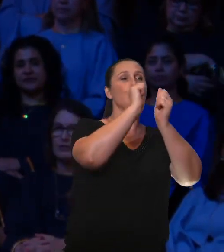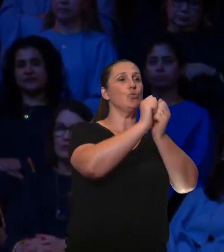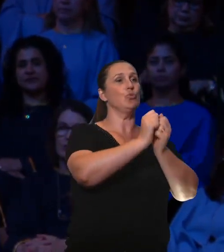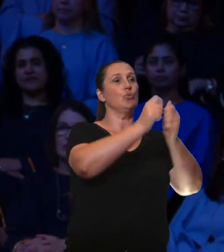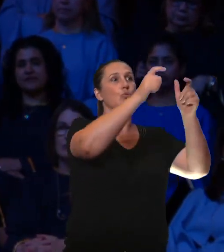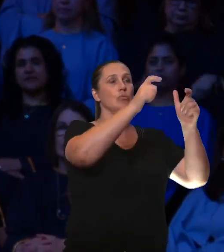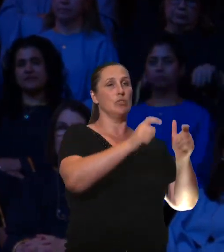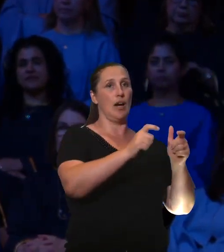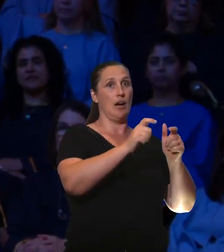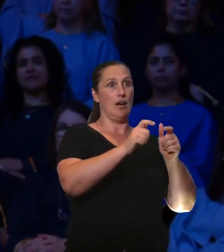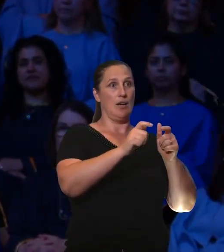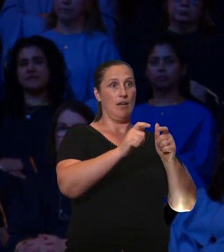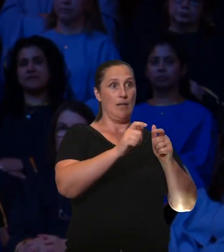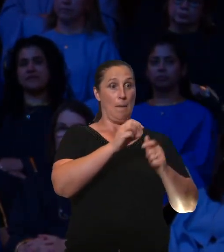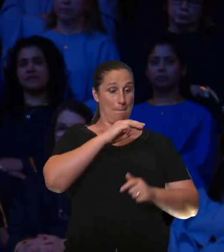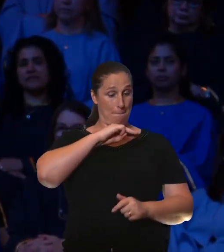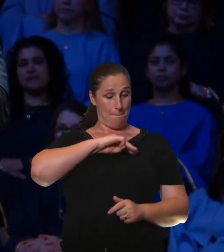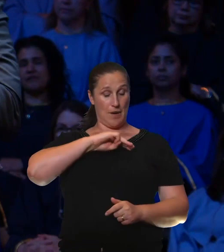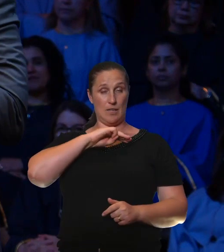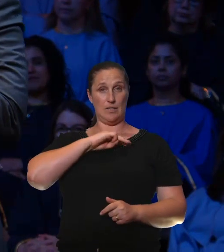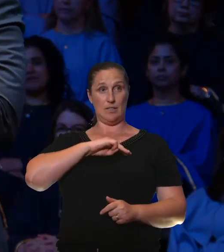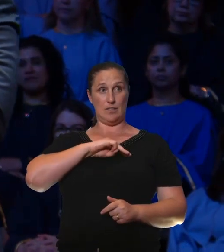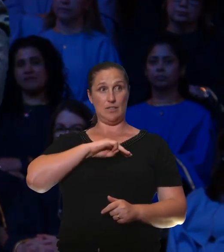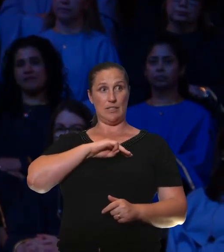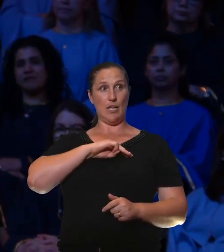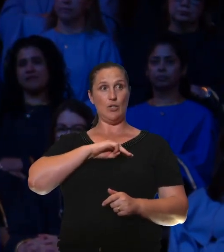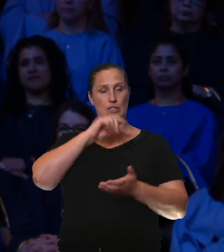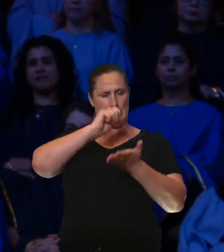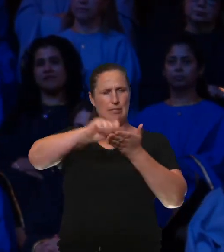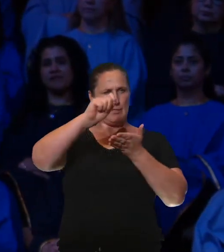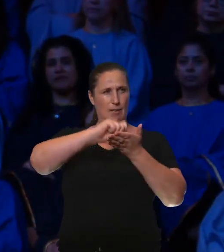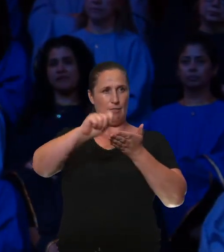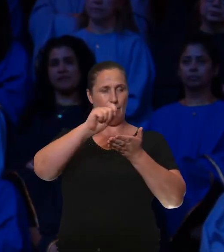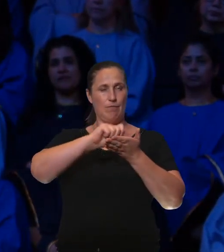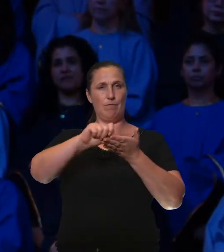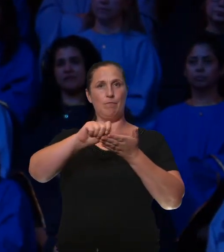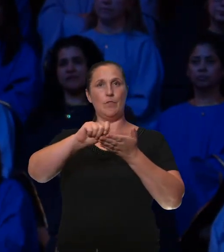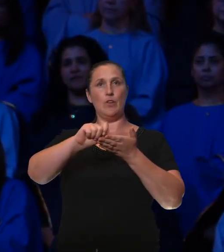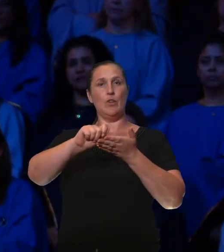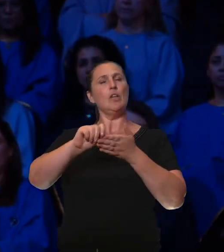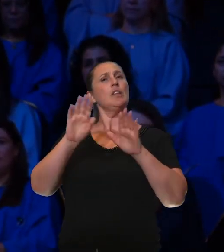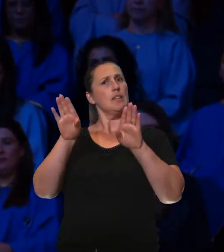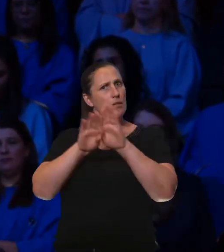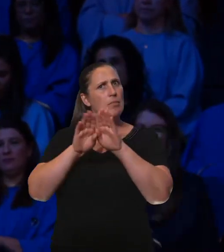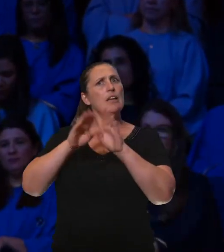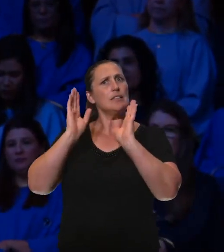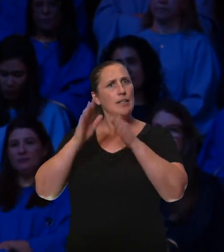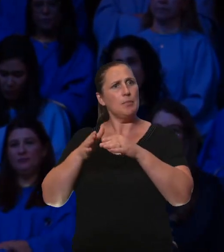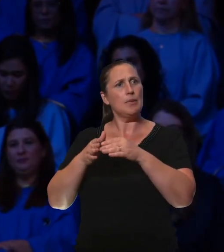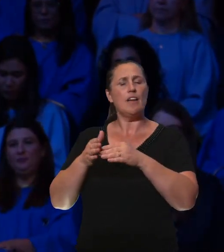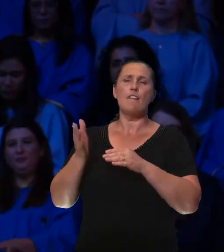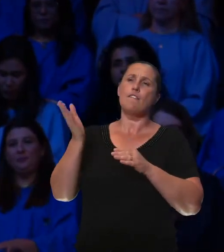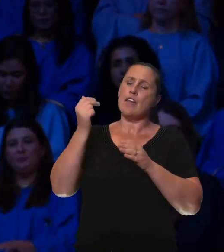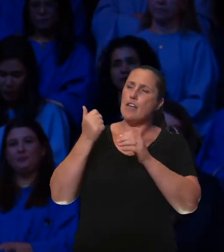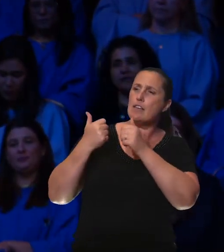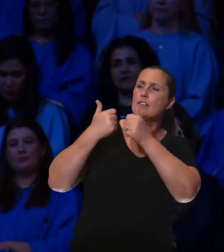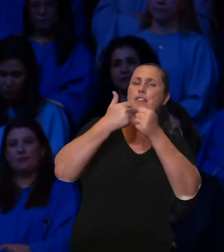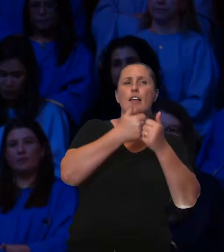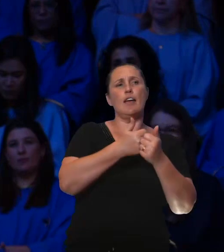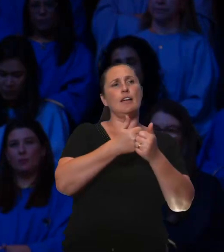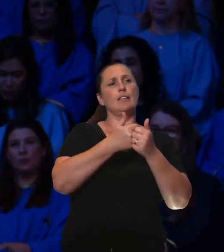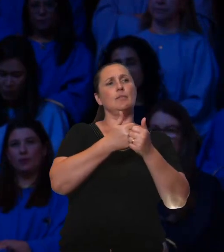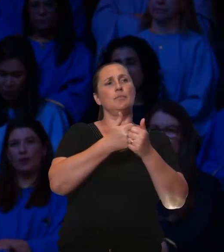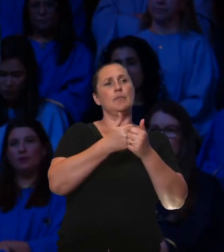lugar. Mateus, o autor deste evangelho, ouviu também de Jesus: vem e segue-me.